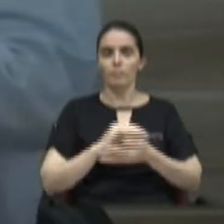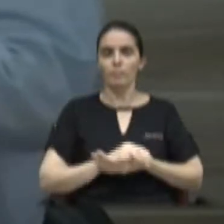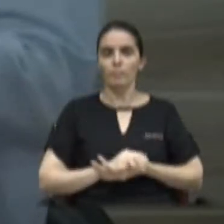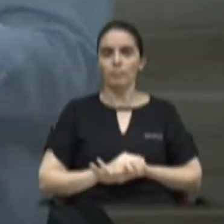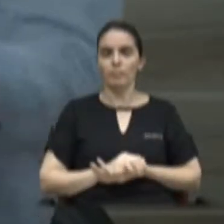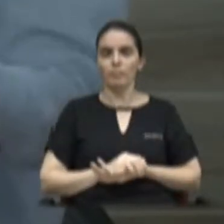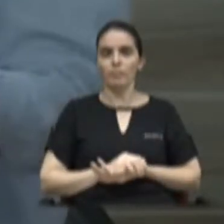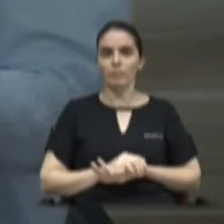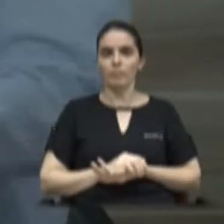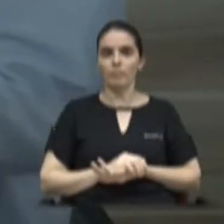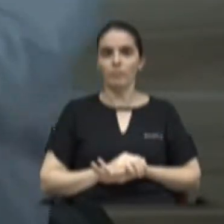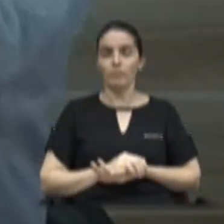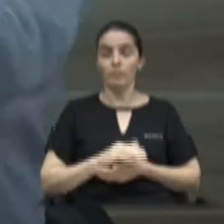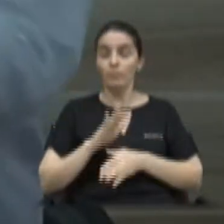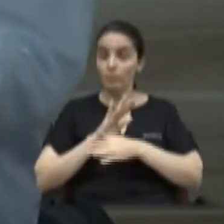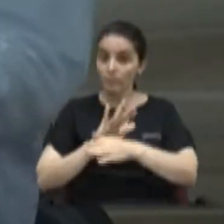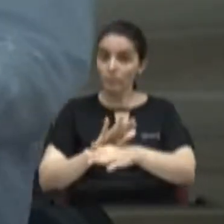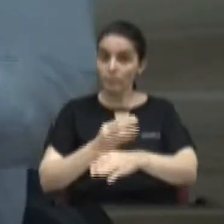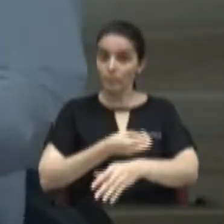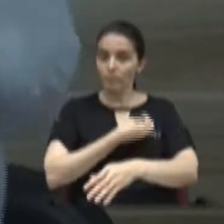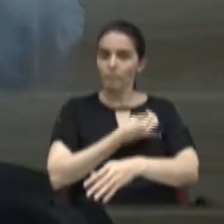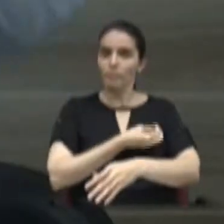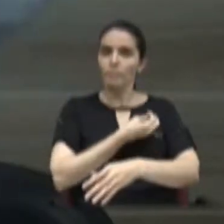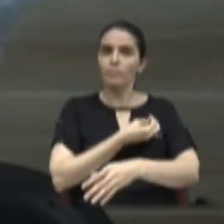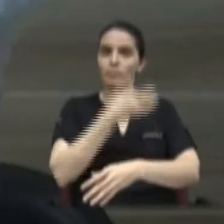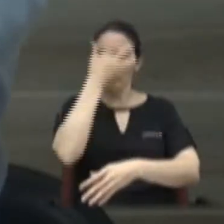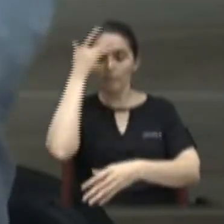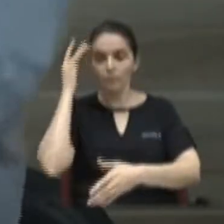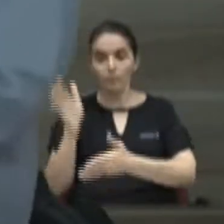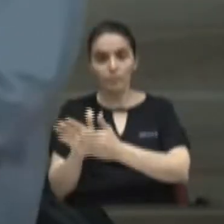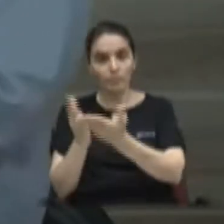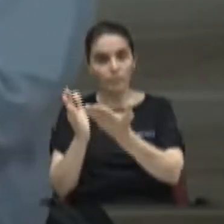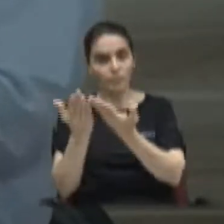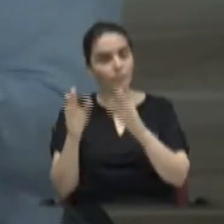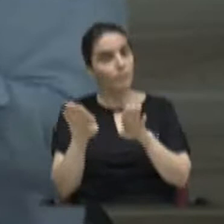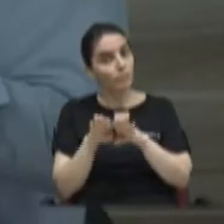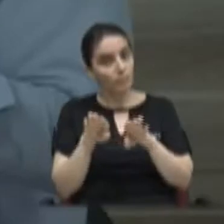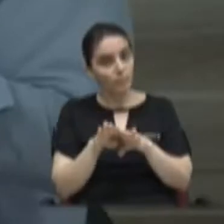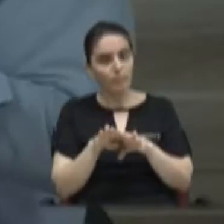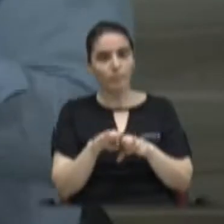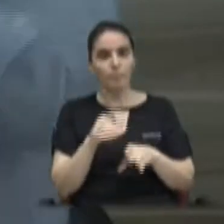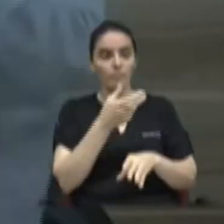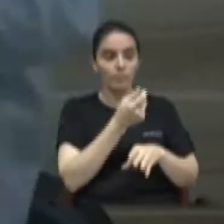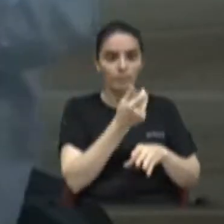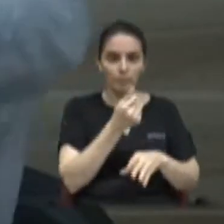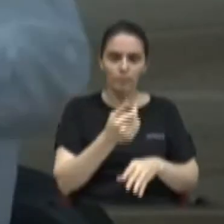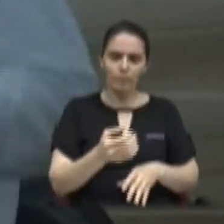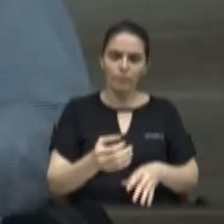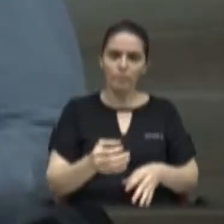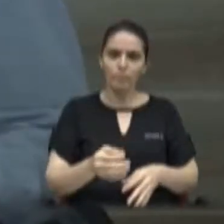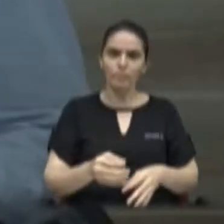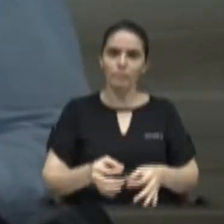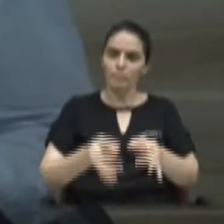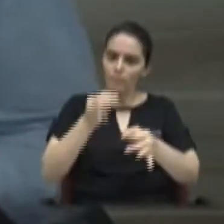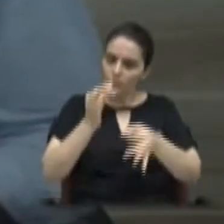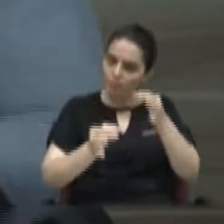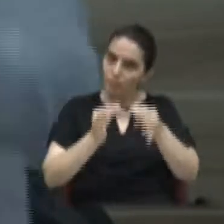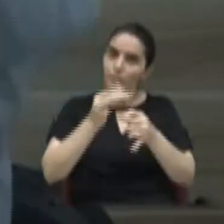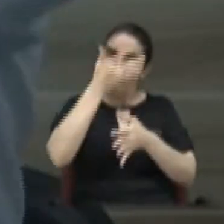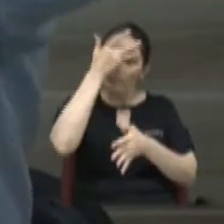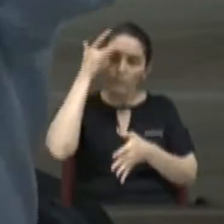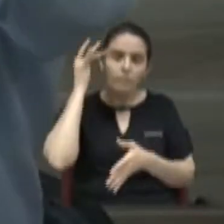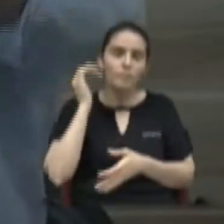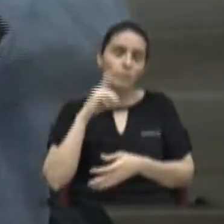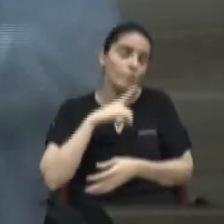melhorar não só a vida de quem já não tem condição, mas tornar justo o preço também da classe média que paga imposto